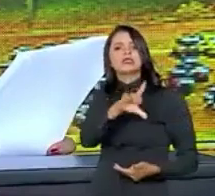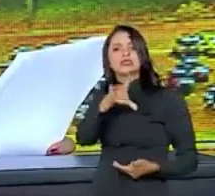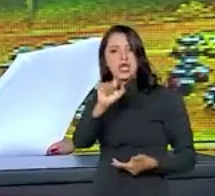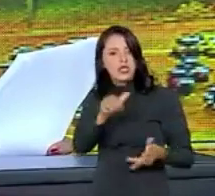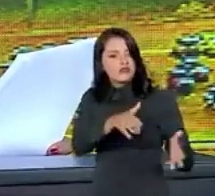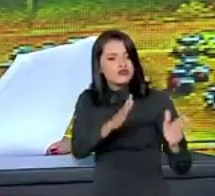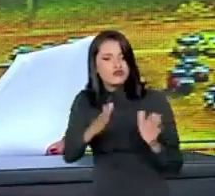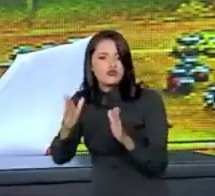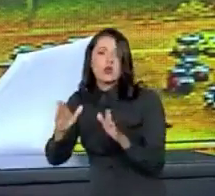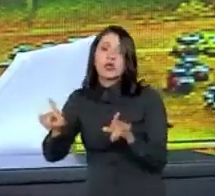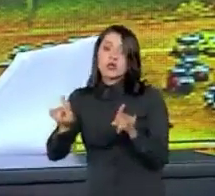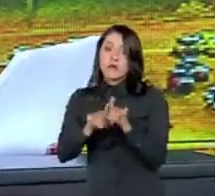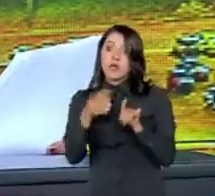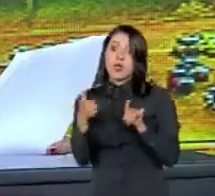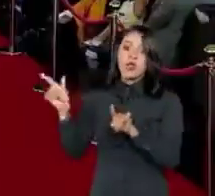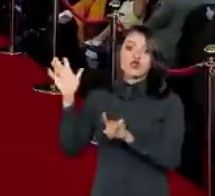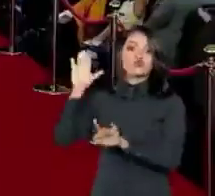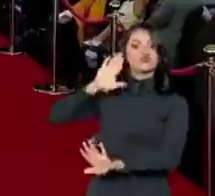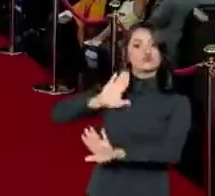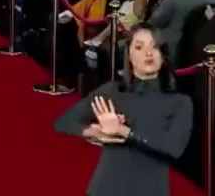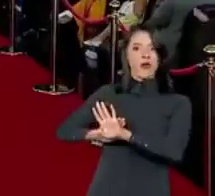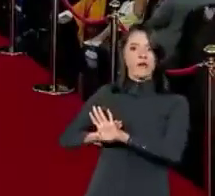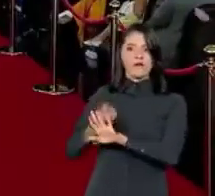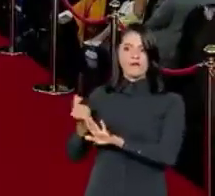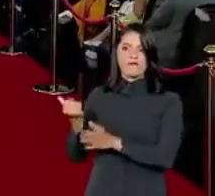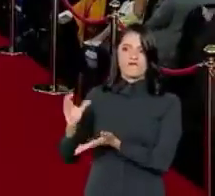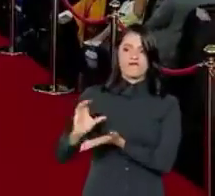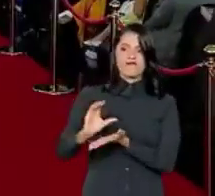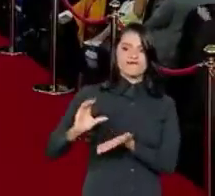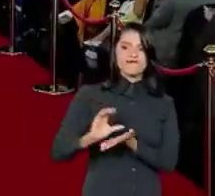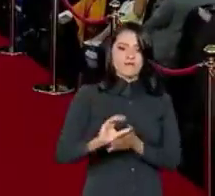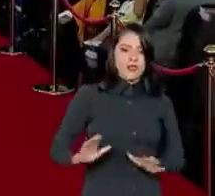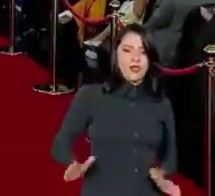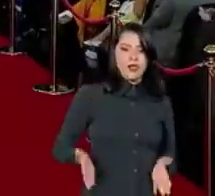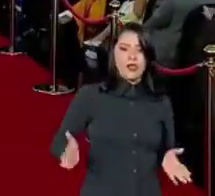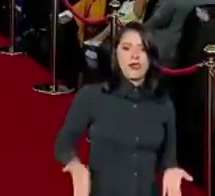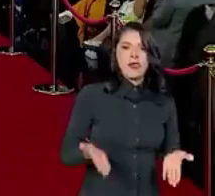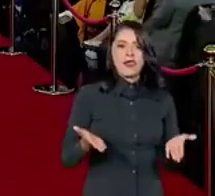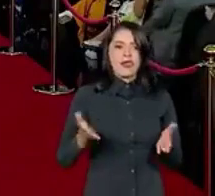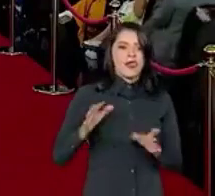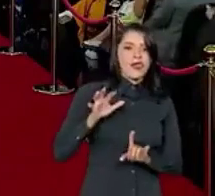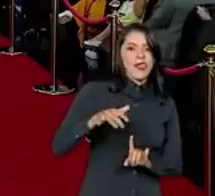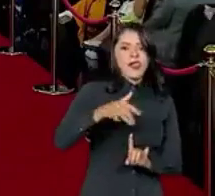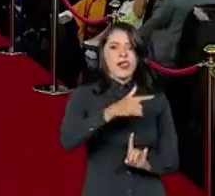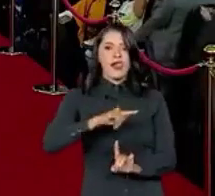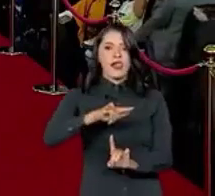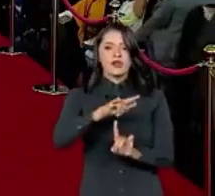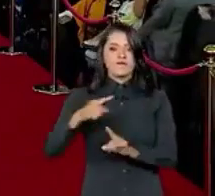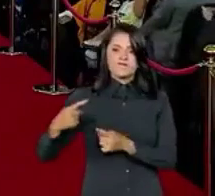financiaram, organizaram e incitaram a tentativa de golpe.